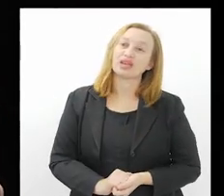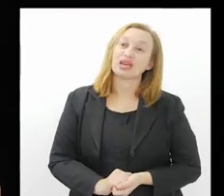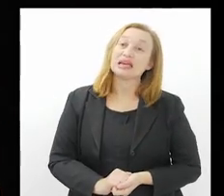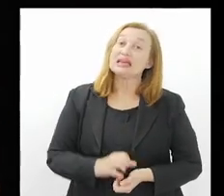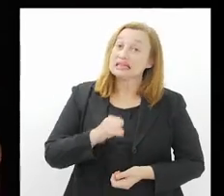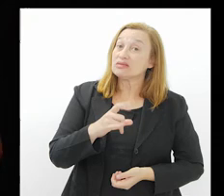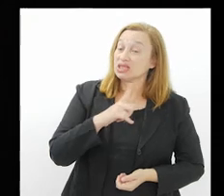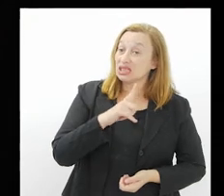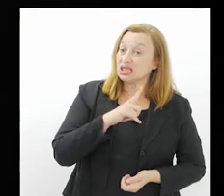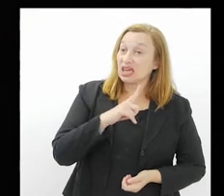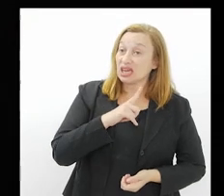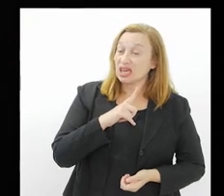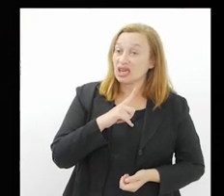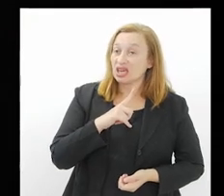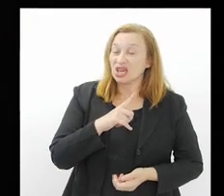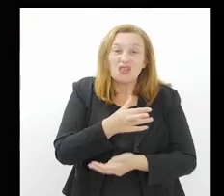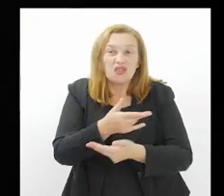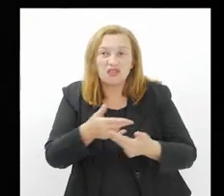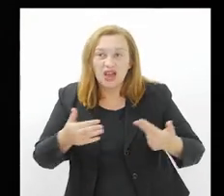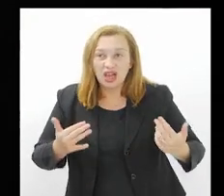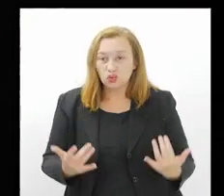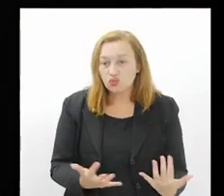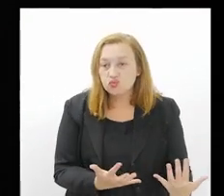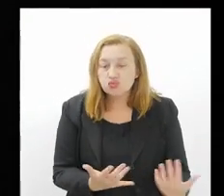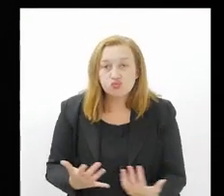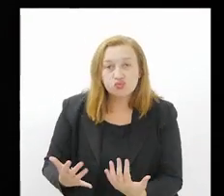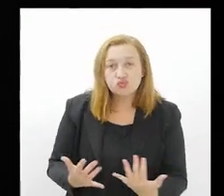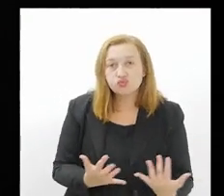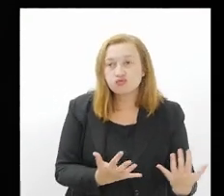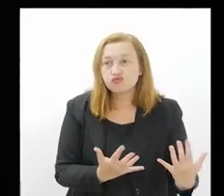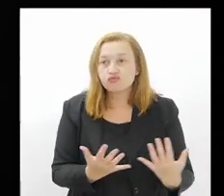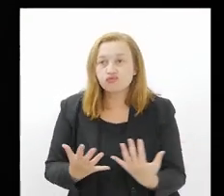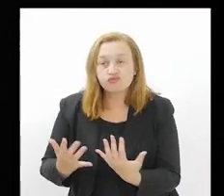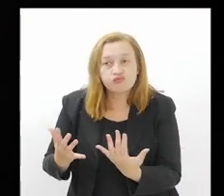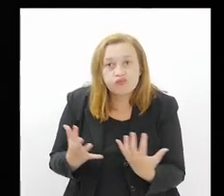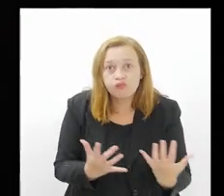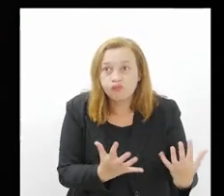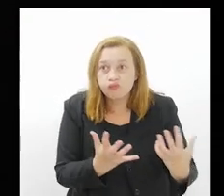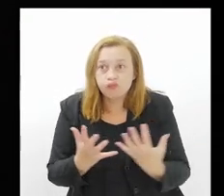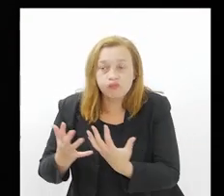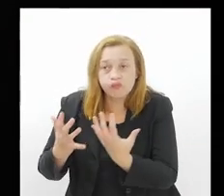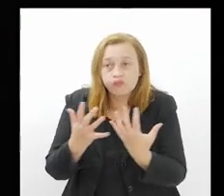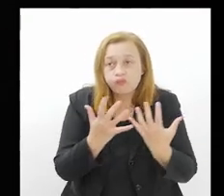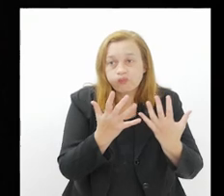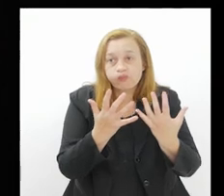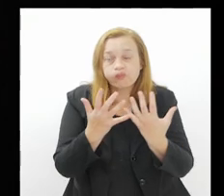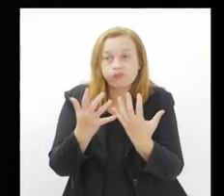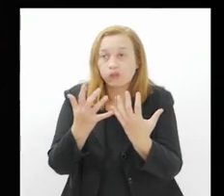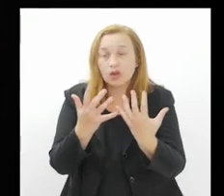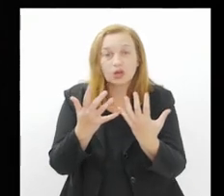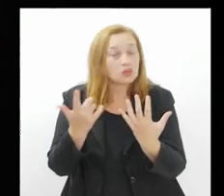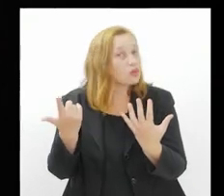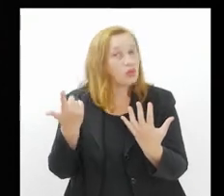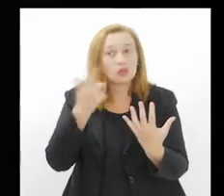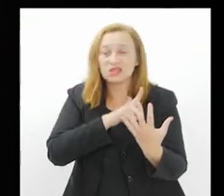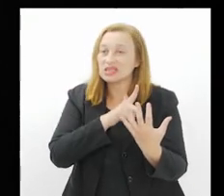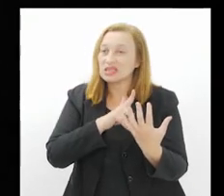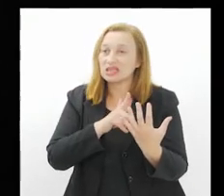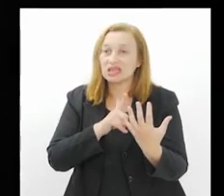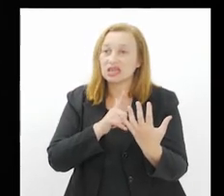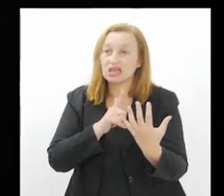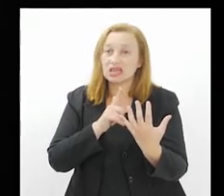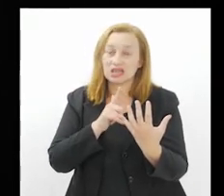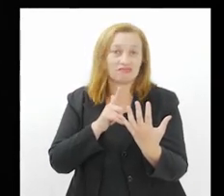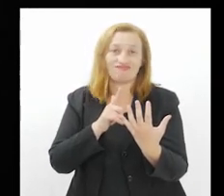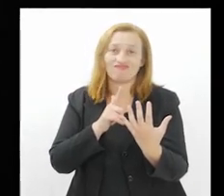gotículas. Só que não é bem assim que acontece. Porque se você tem muita partícula em excesso, você vai formar